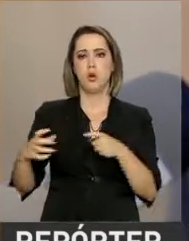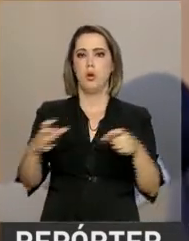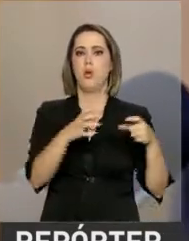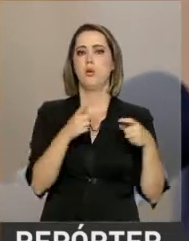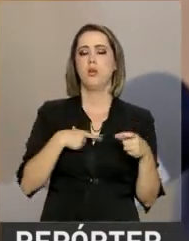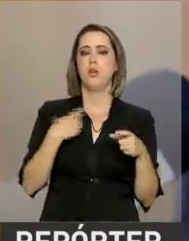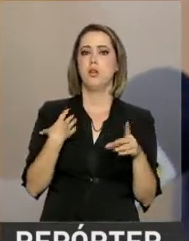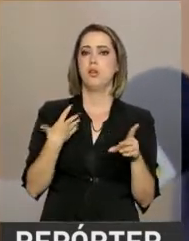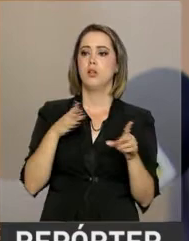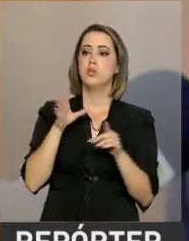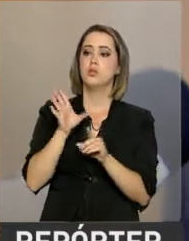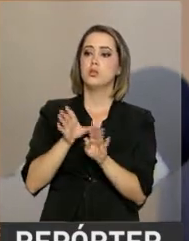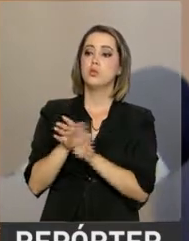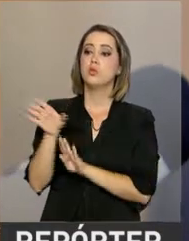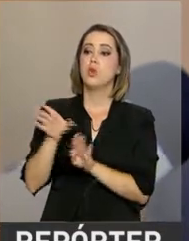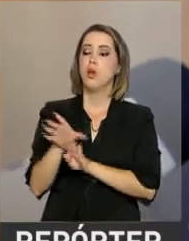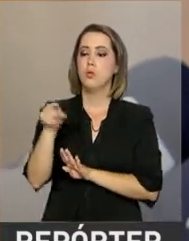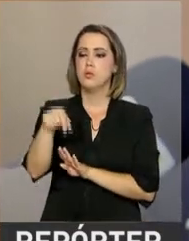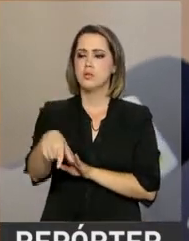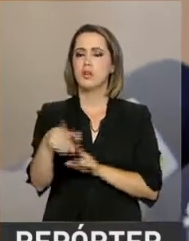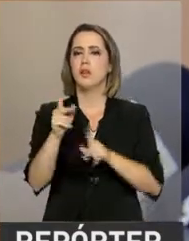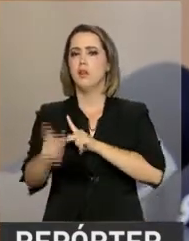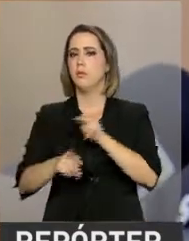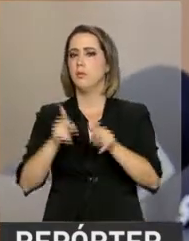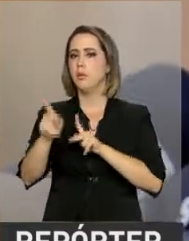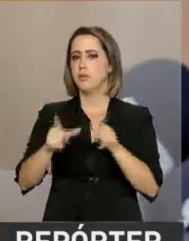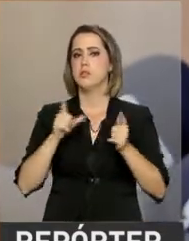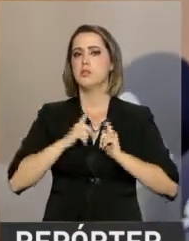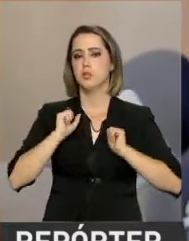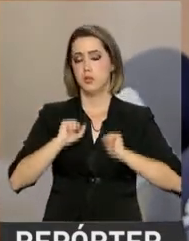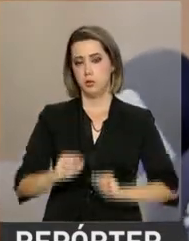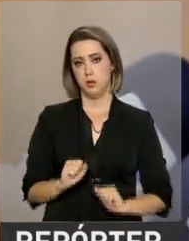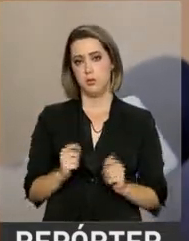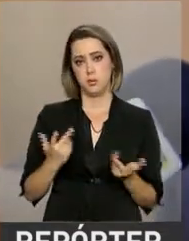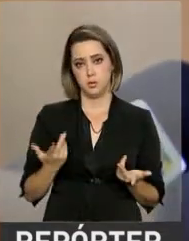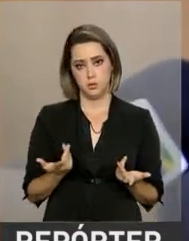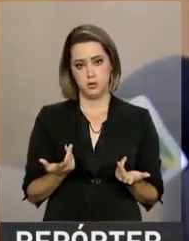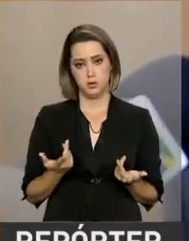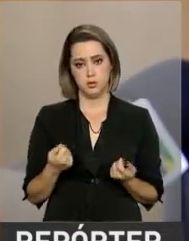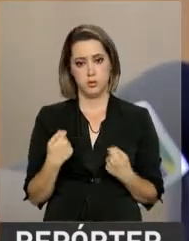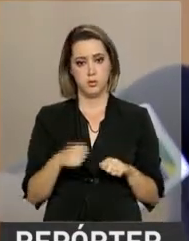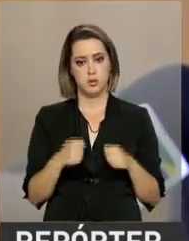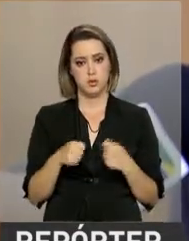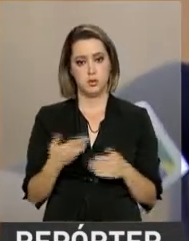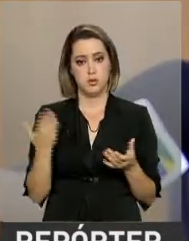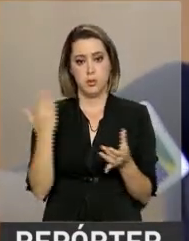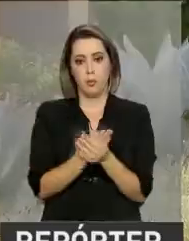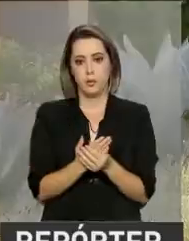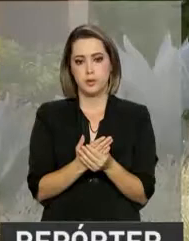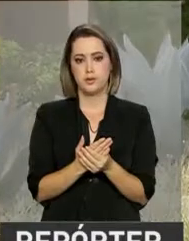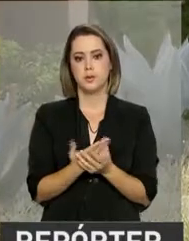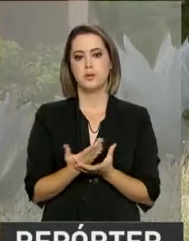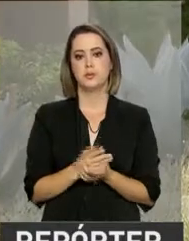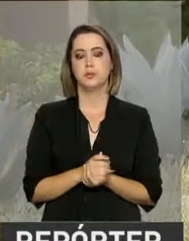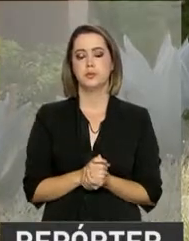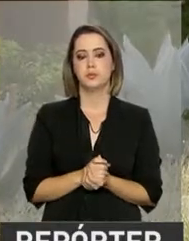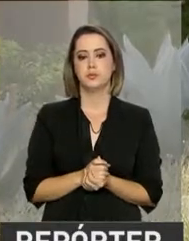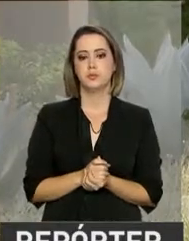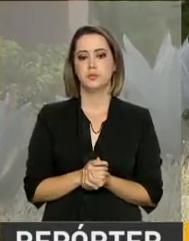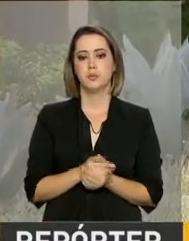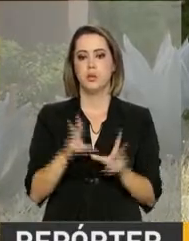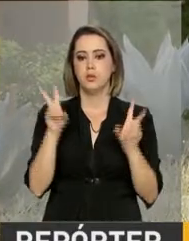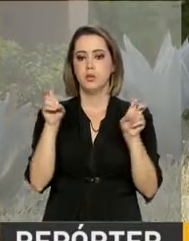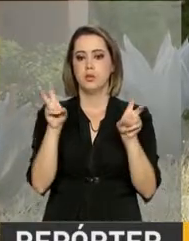atua no sentido de orientar a população de que há uma ferramenta que pode ser que ele não precise de um processo judicial. Entre os assuntos